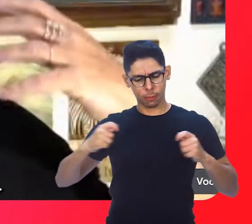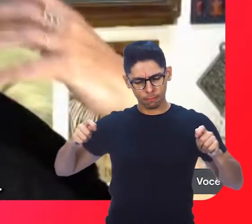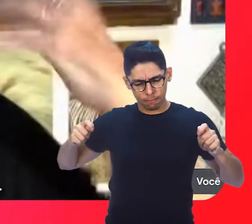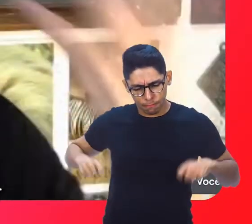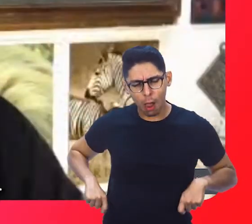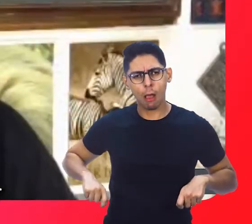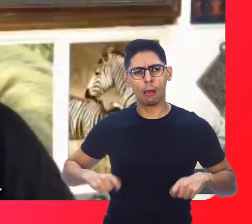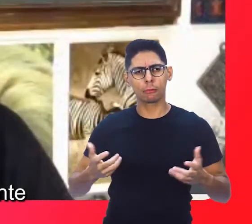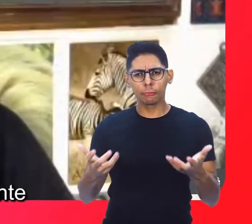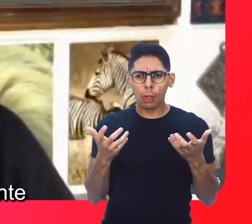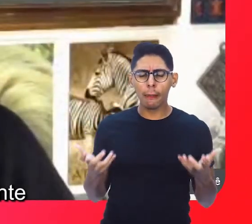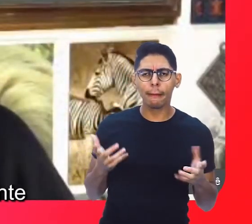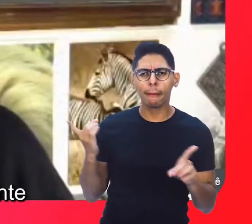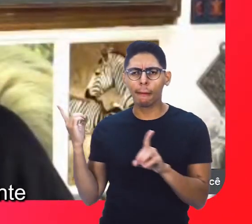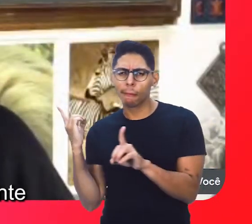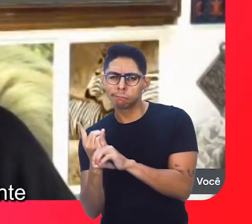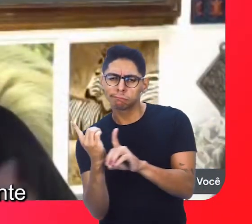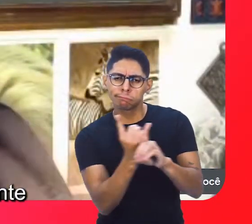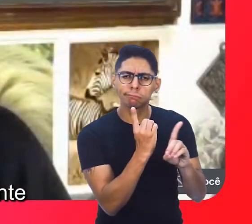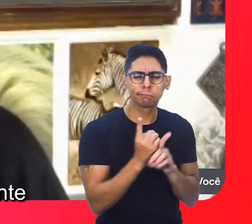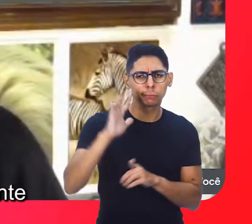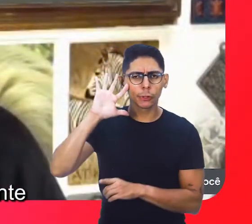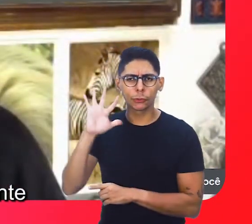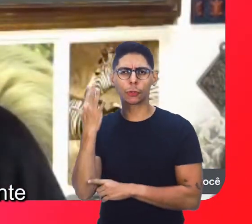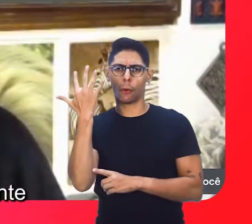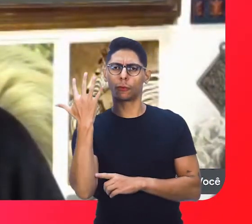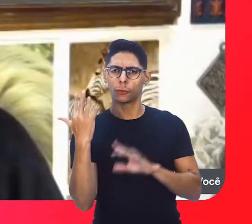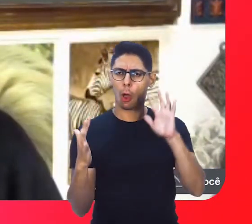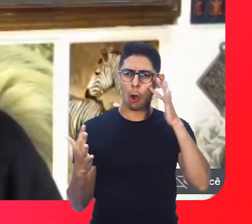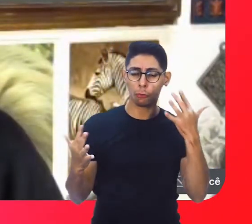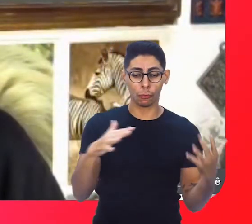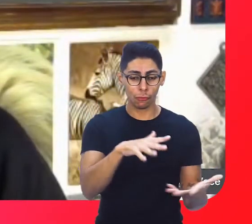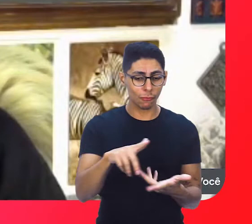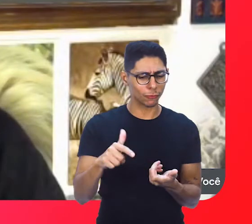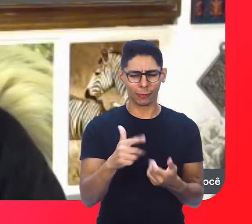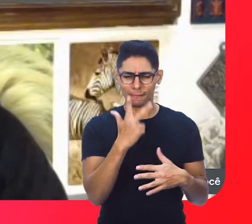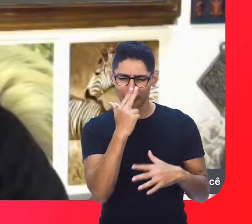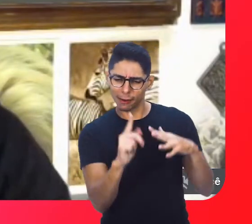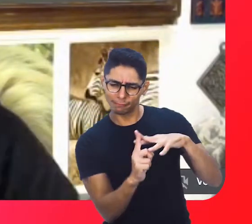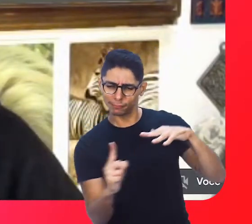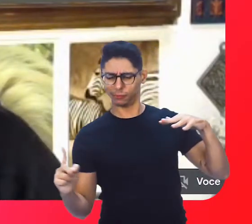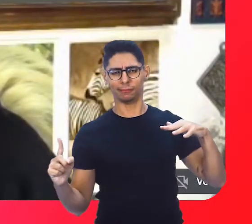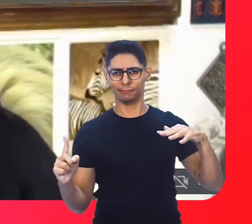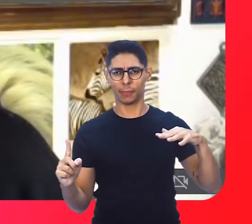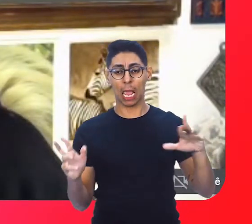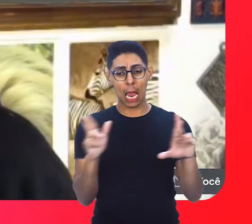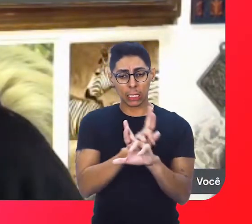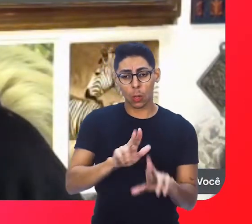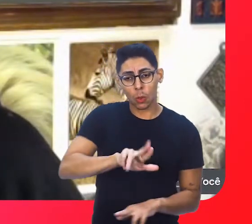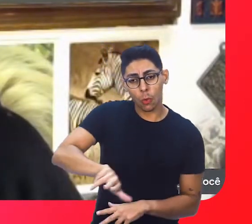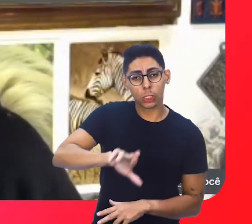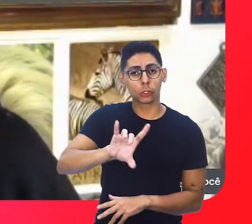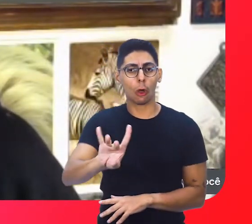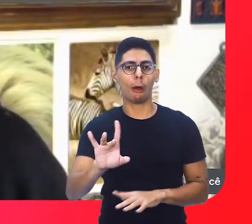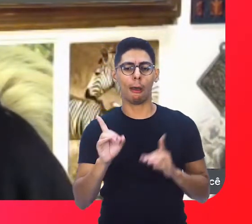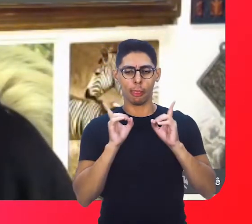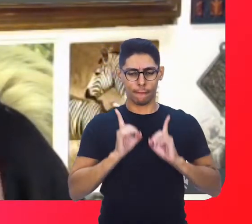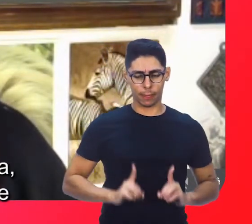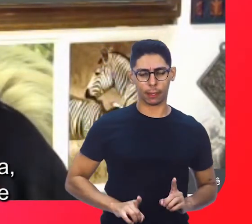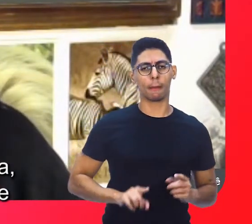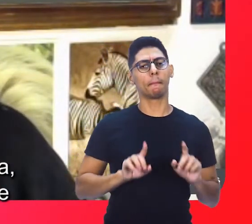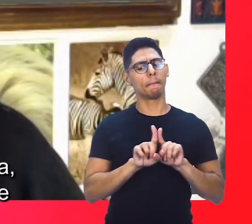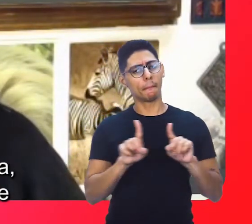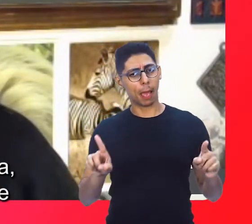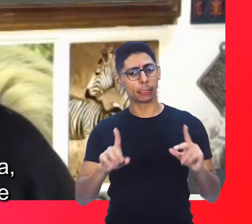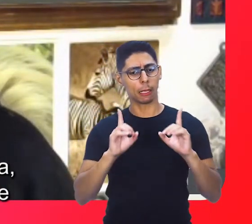capacidade de querer encontrar soluções de inclusão no mundo excludente, né? Em relação não só à deficiência, mas em relação à deficiência,